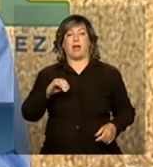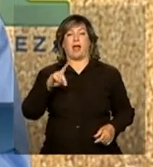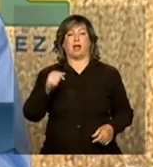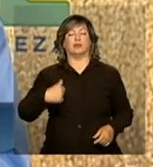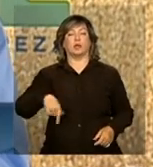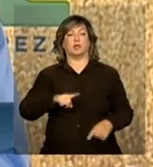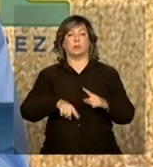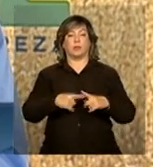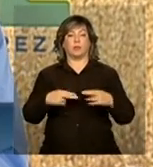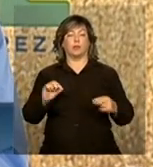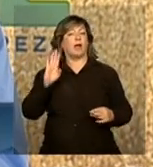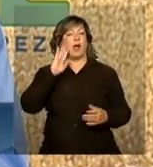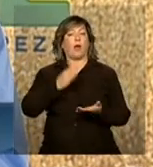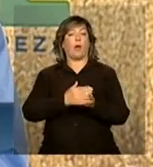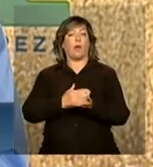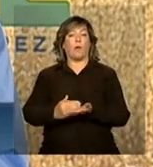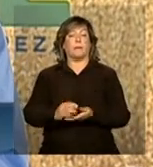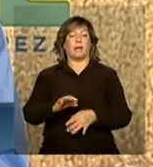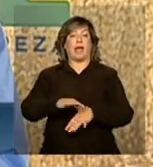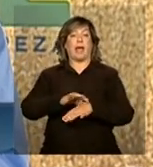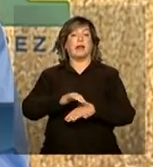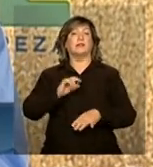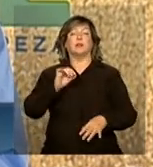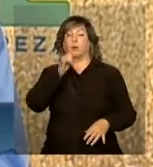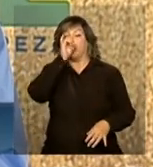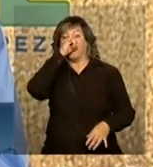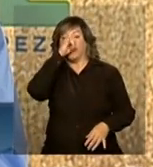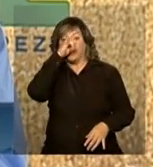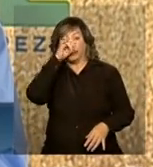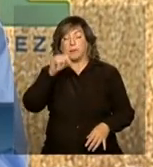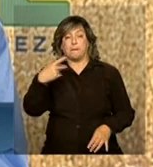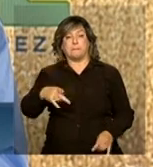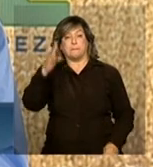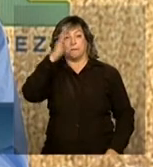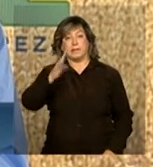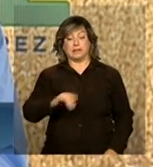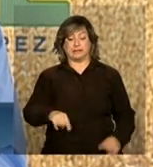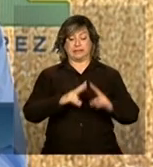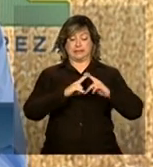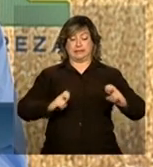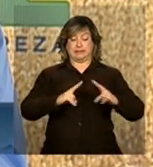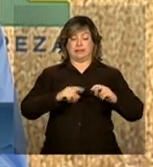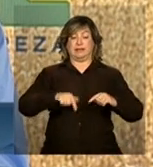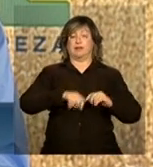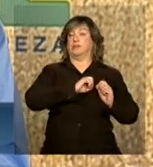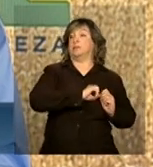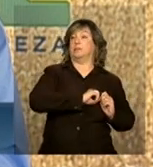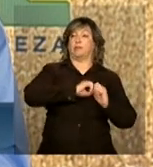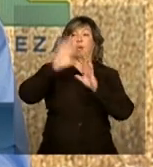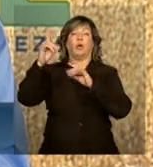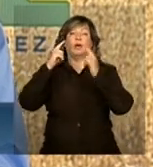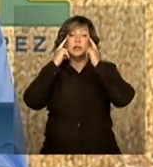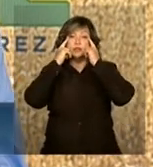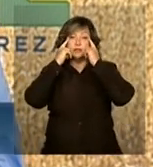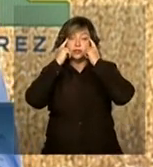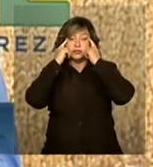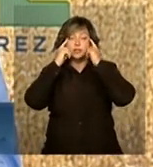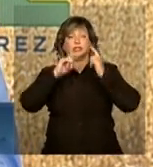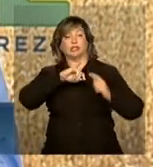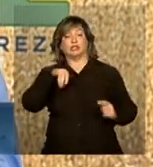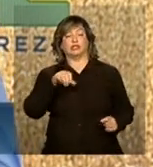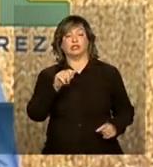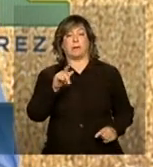produtos, a começar pela carne suína brasileira, que será exportada de Santa Catarina para o Japão, o maior